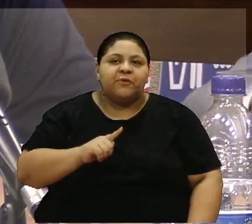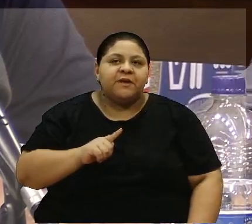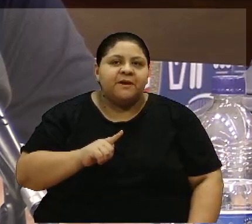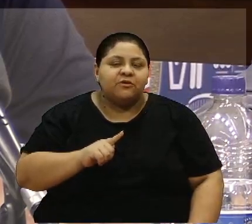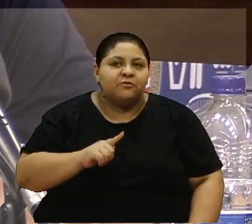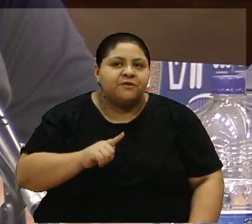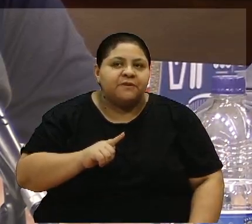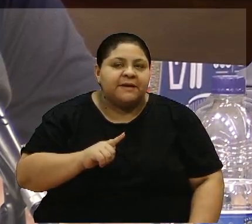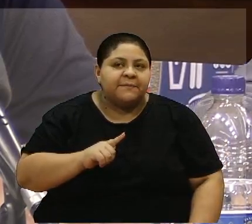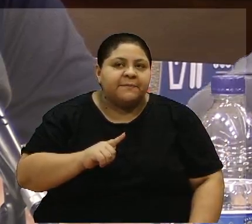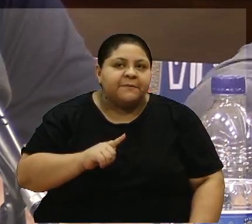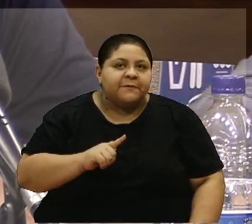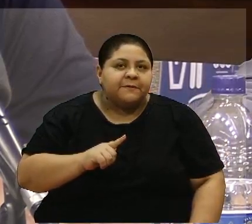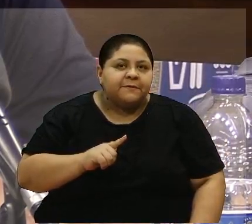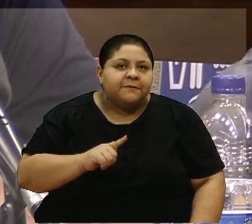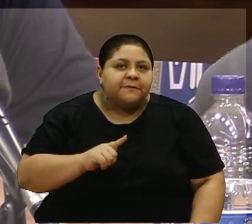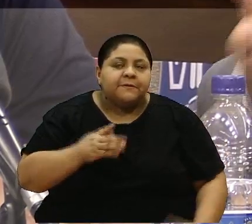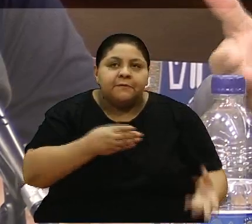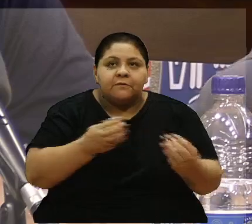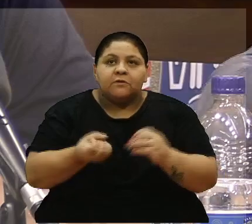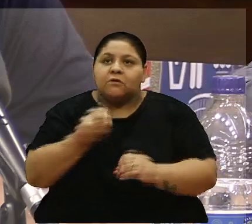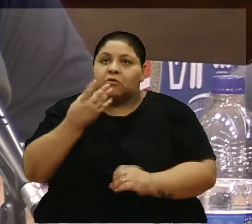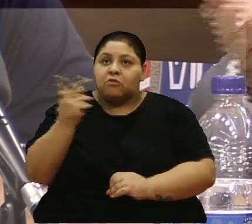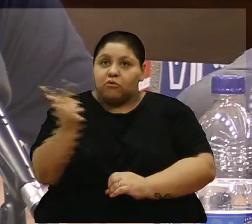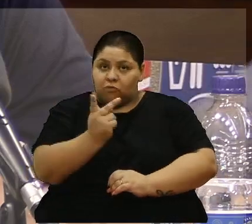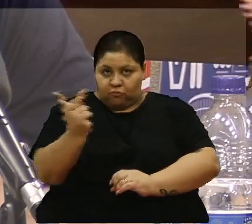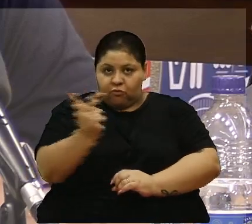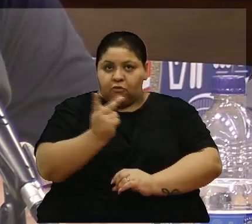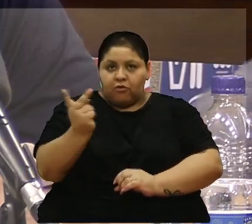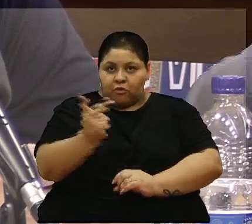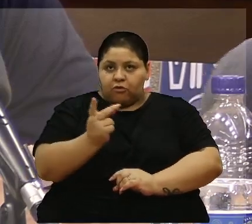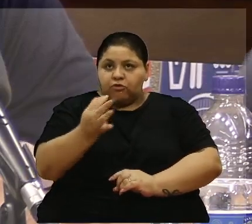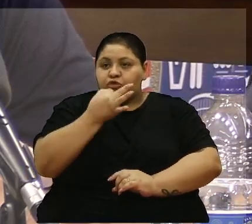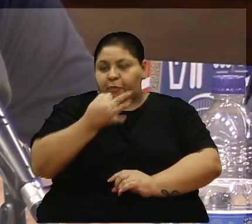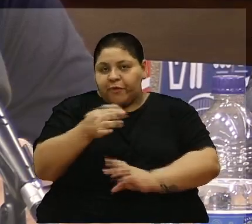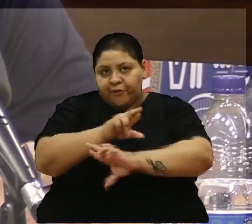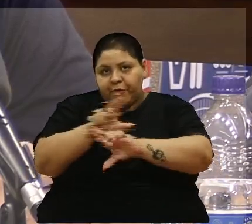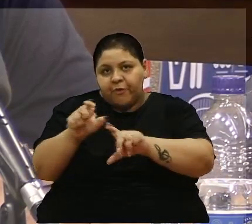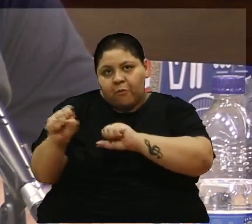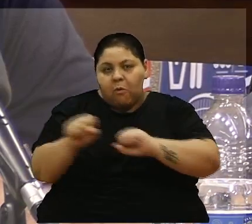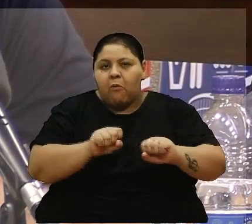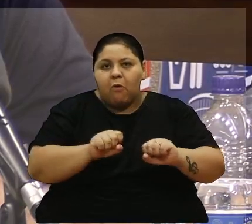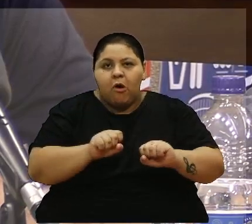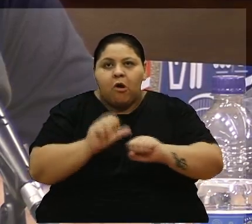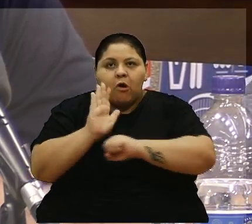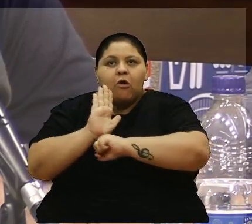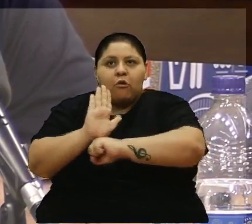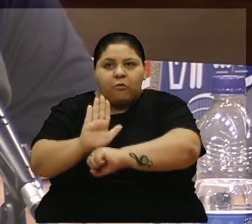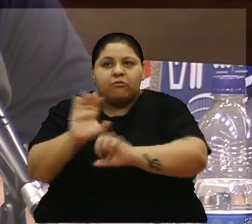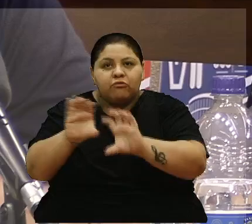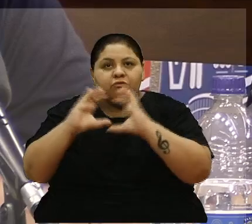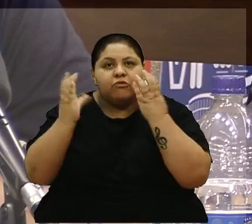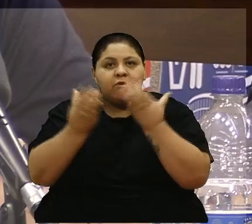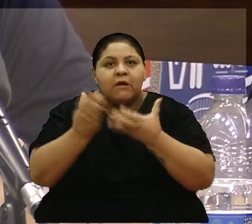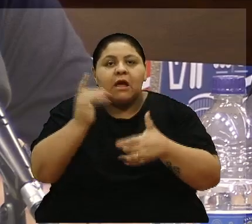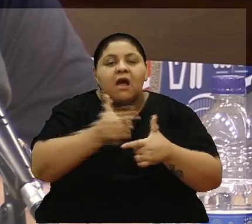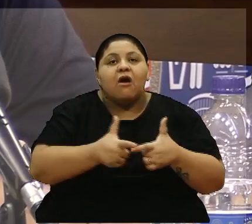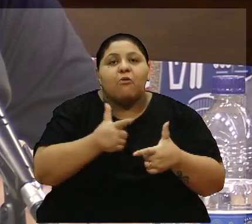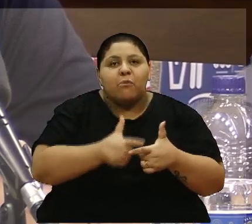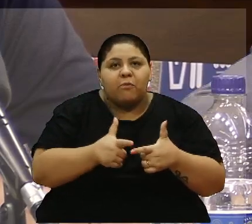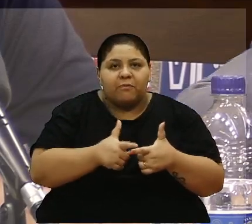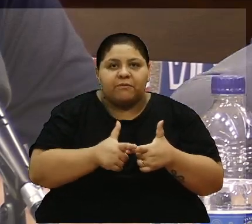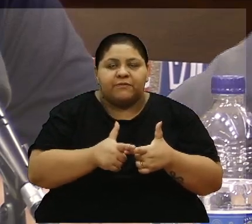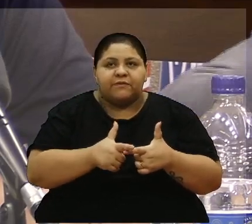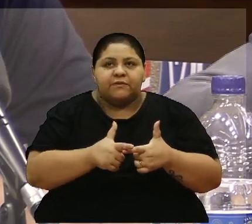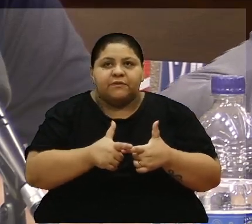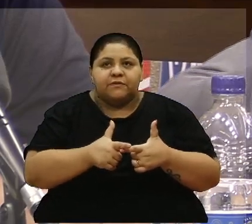eles devolvem o dinheiro para o povo. E é muito bom que os dois, ambos de lados distintos, possam contribuir àquela comunidade. O problema